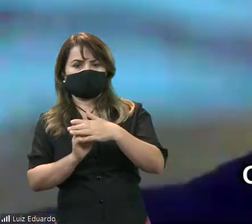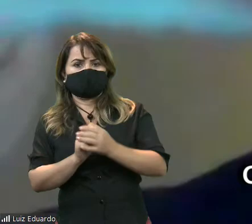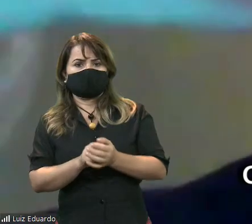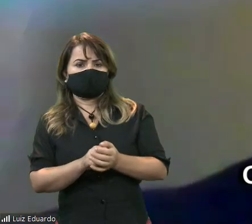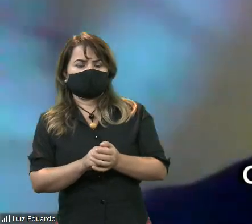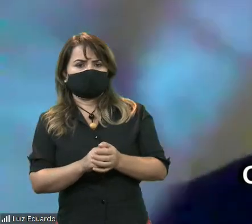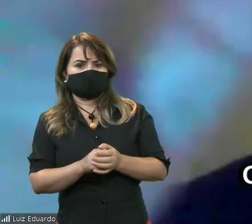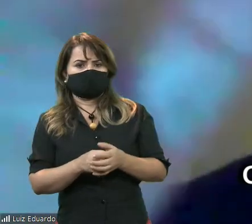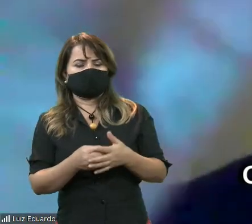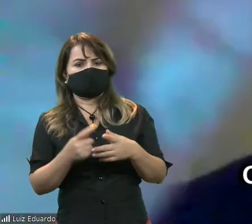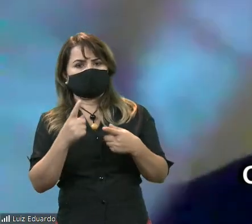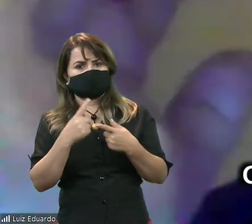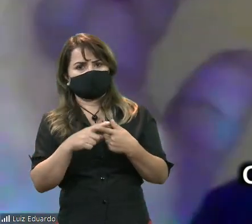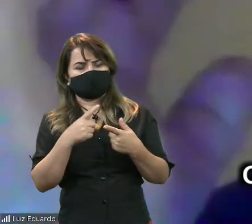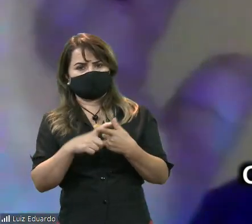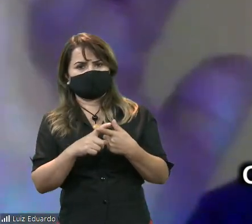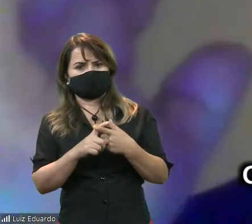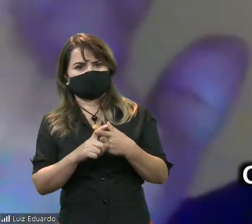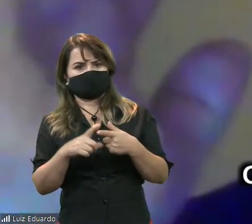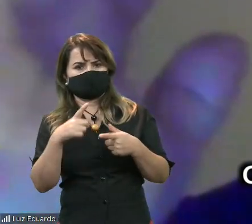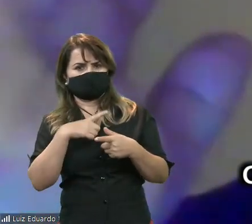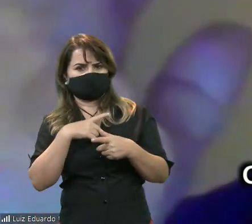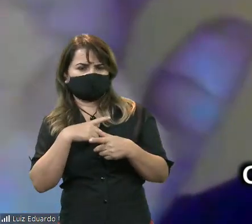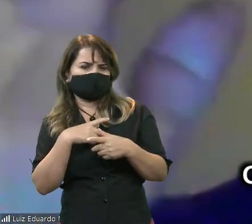dão a menor bola para o município.